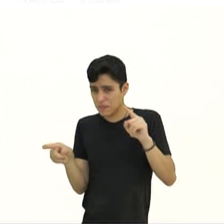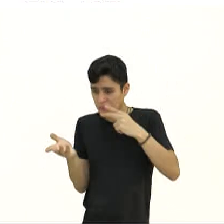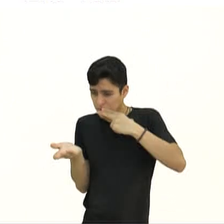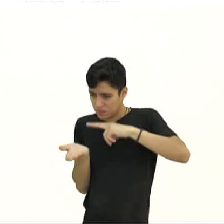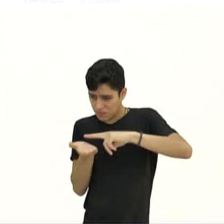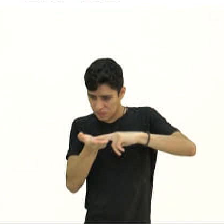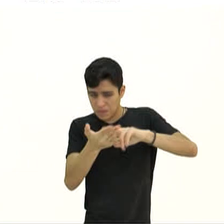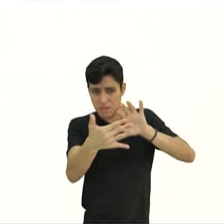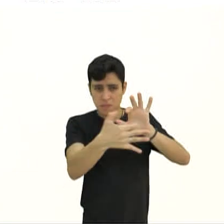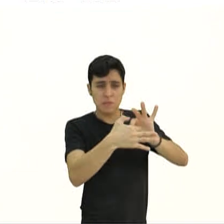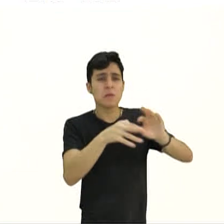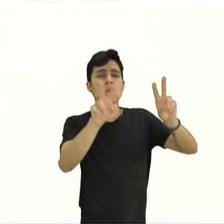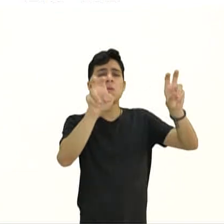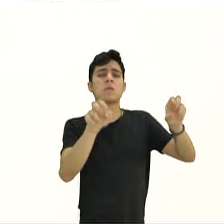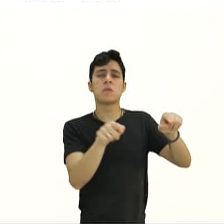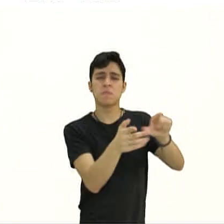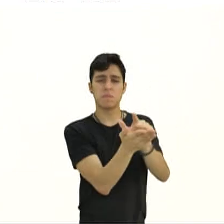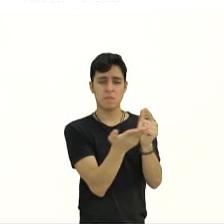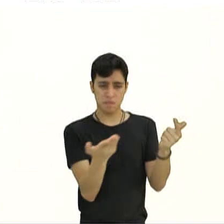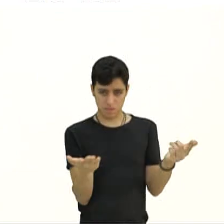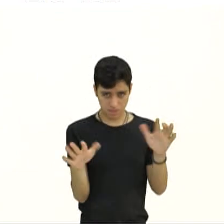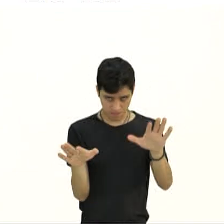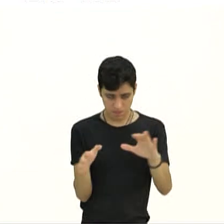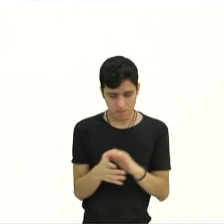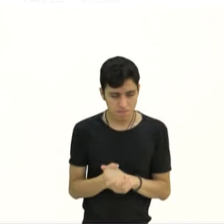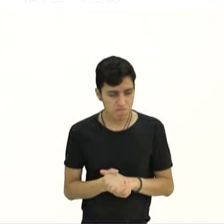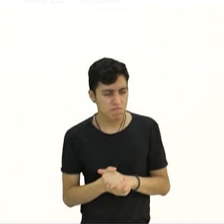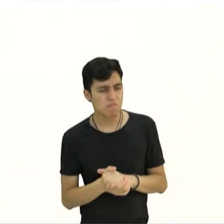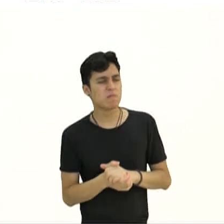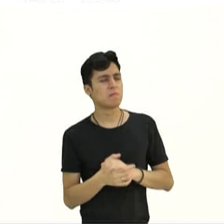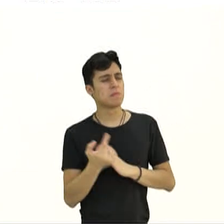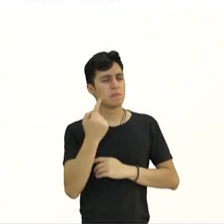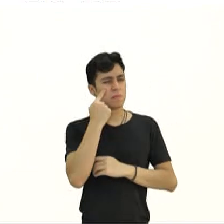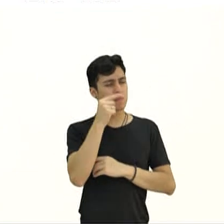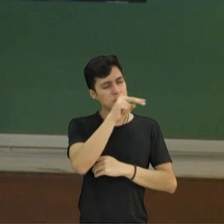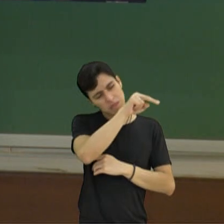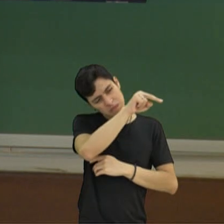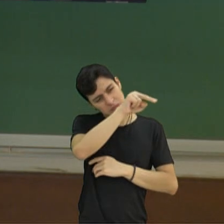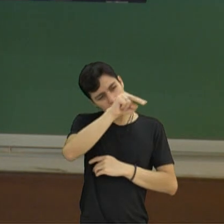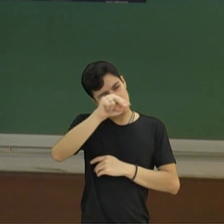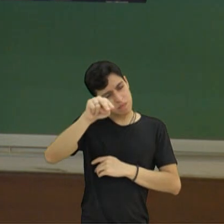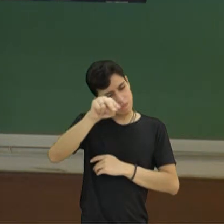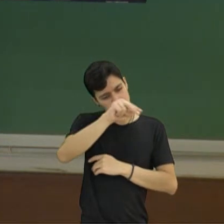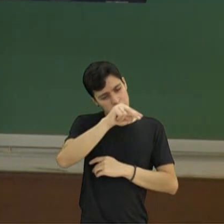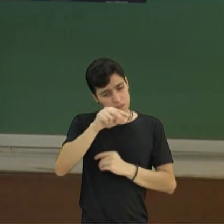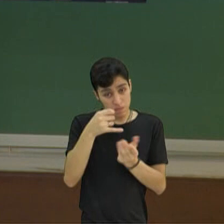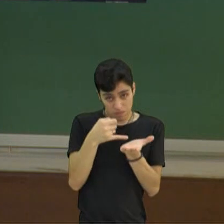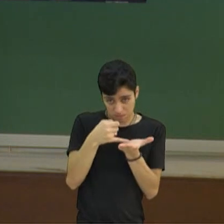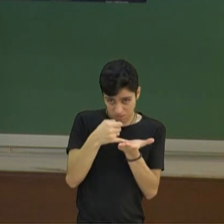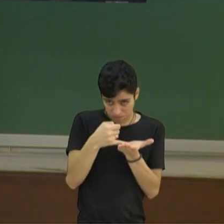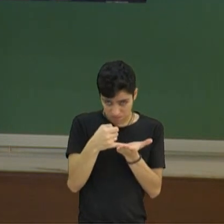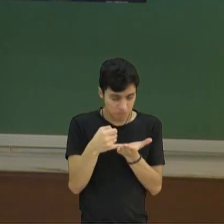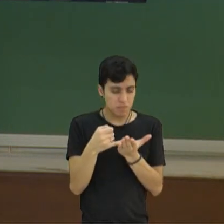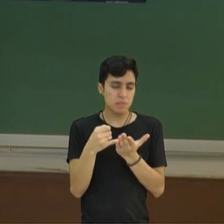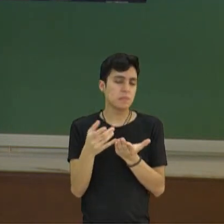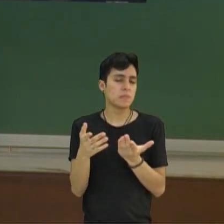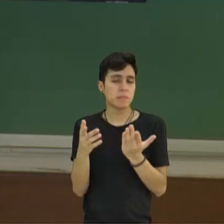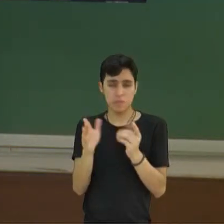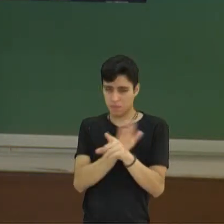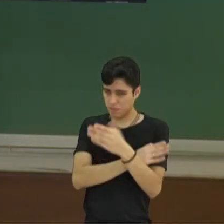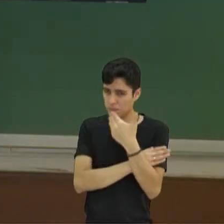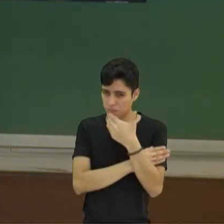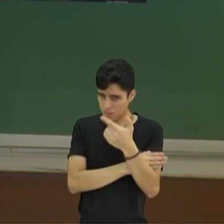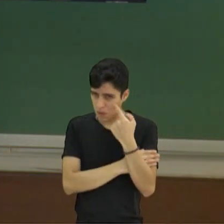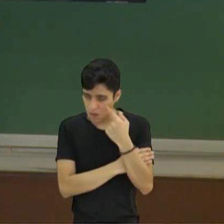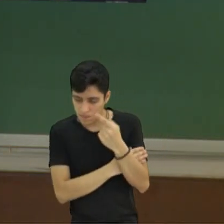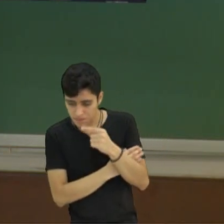só. Nós fizemos a leitura e temos ainda um trecho, o início, a introdução desta carta. O leitor, em algum momento, a pergunta quer saber,